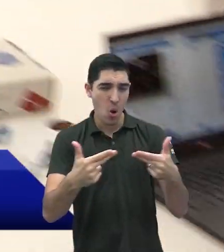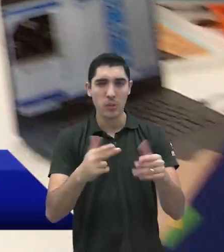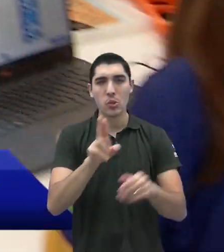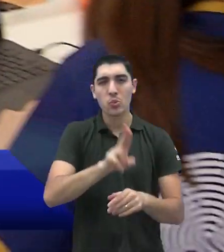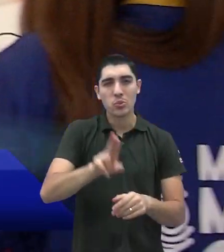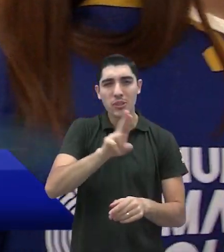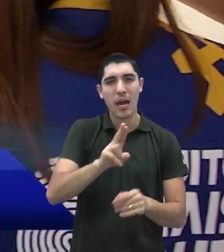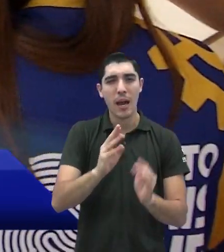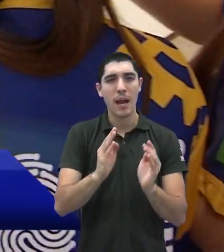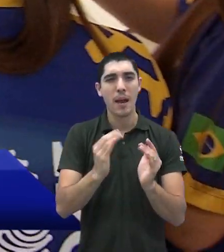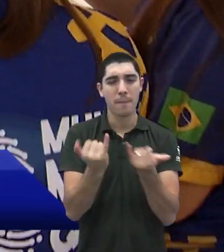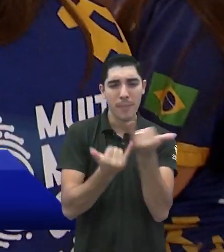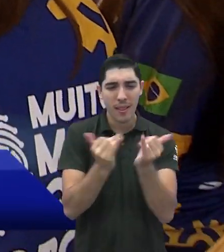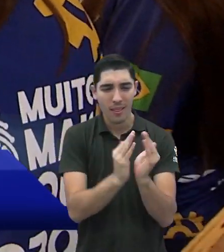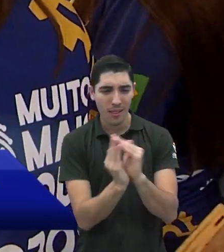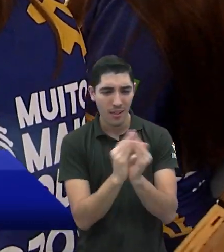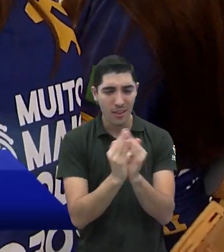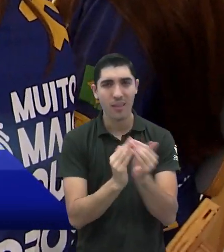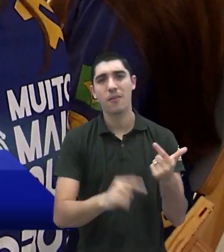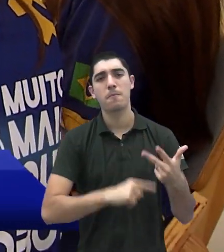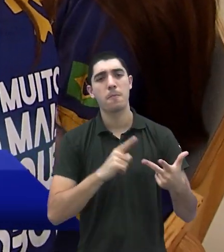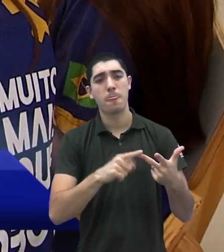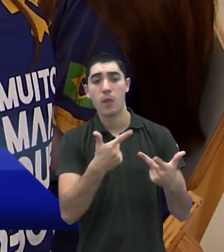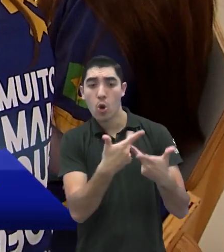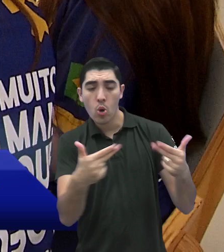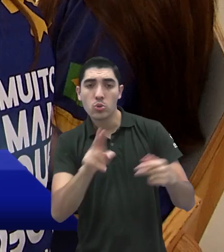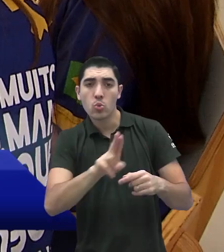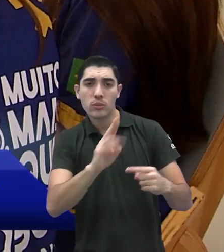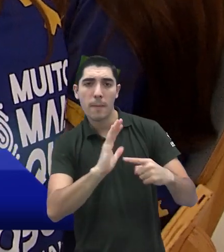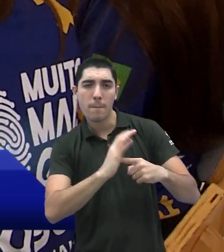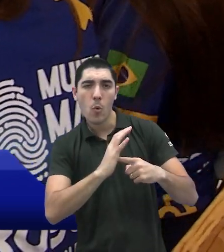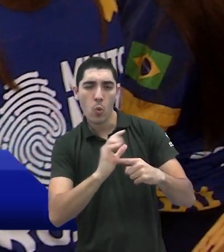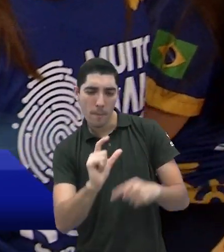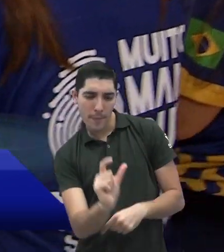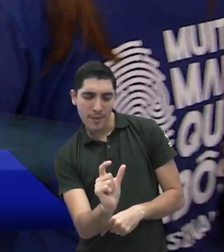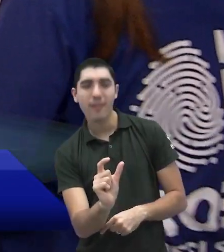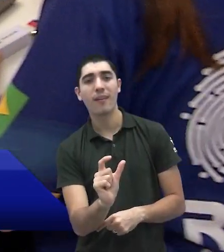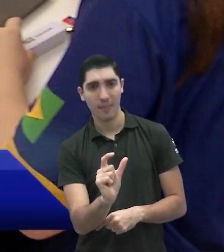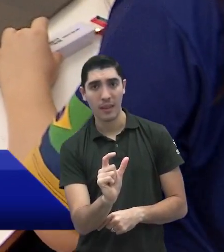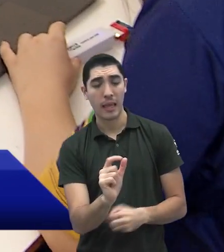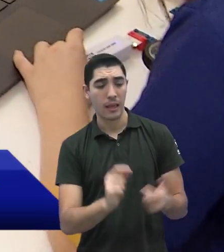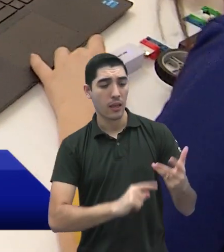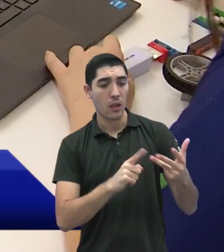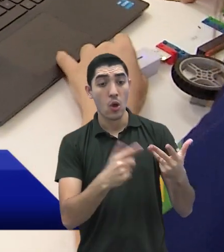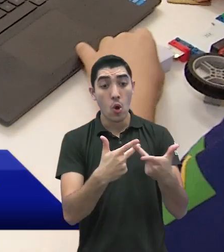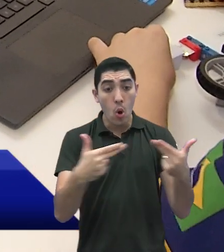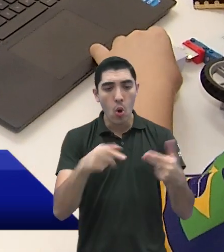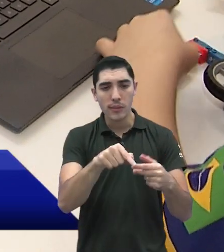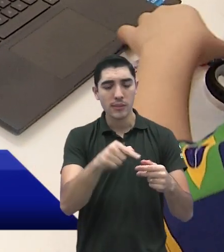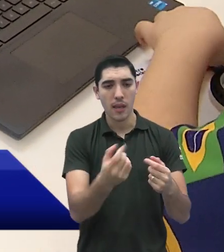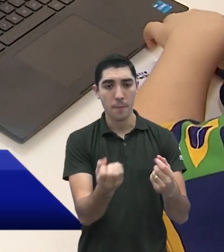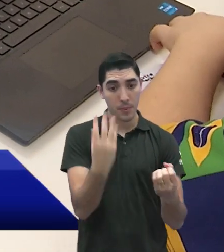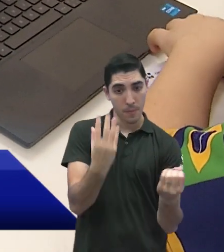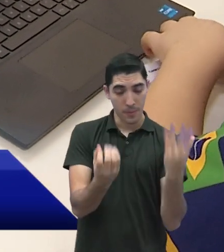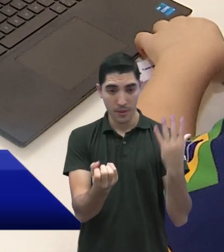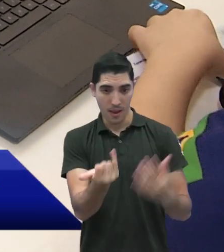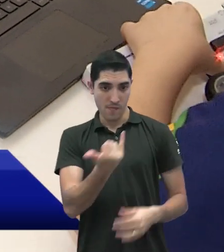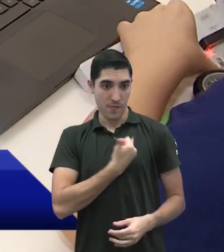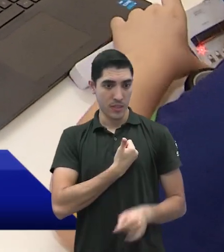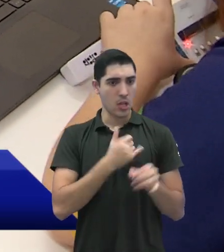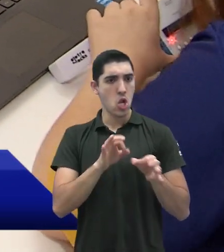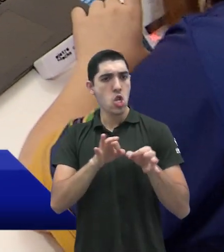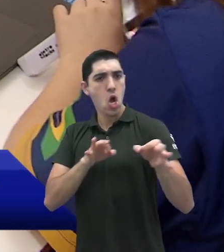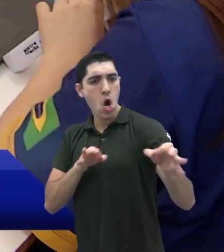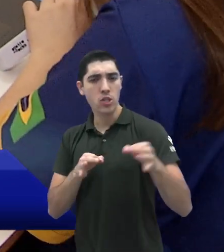com Lego, agregar com outros blocos que tem motores, tem sensores que vão medir para